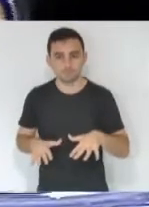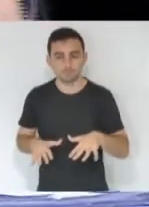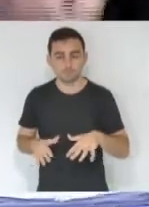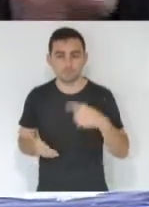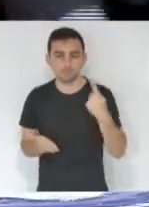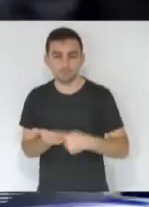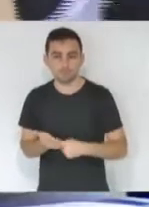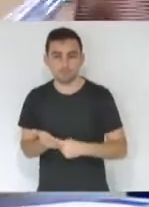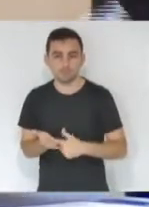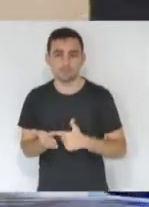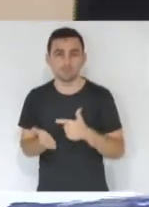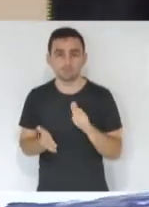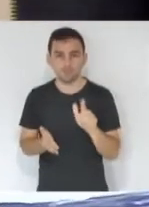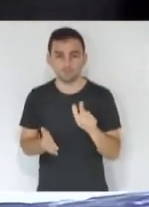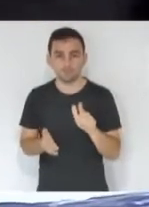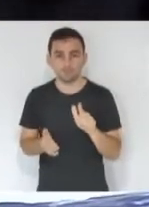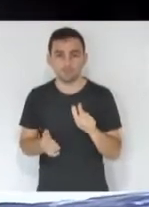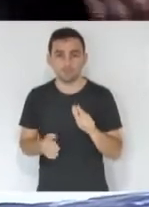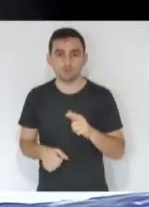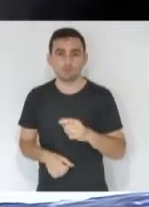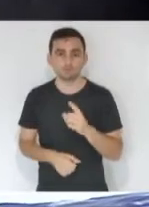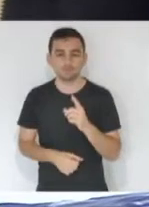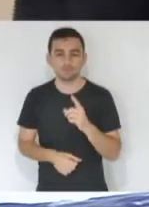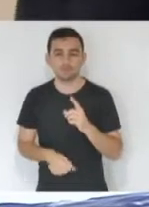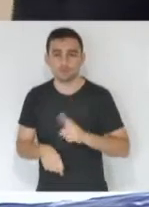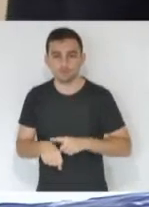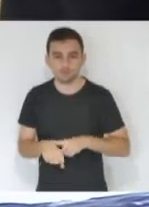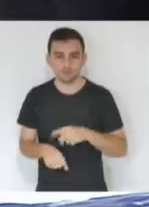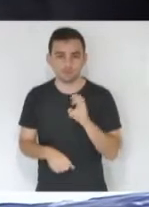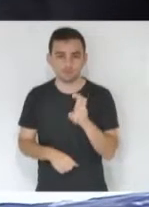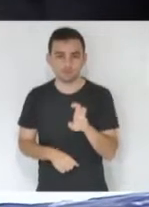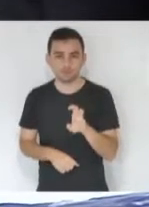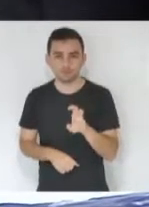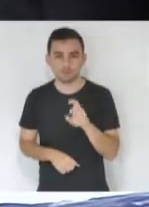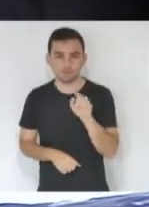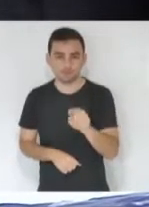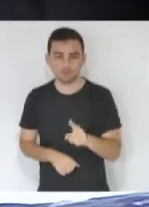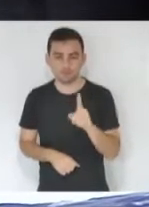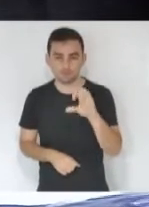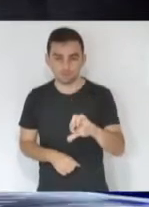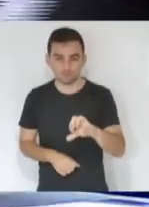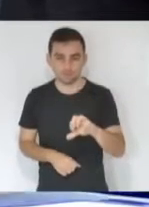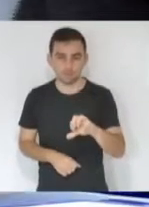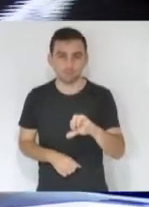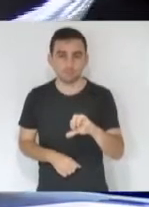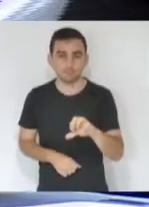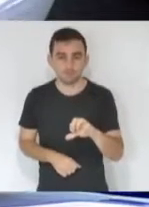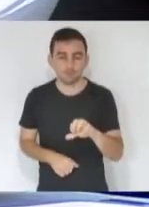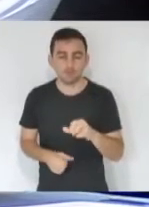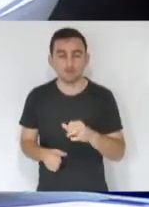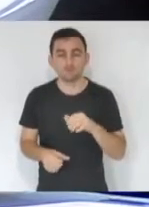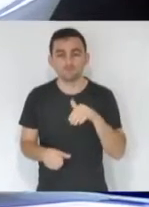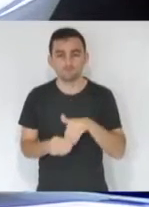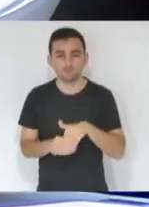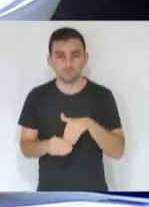extraordinária para as 17 horas e 19 minutos para votação